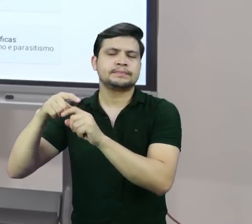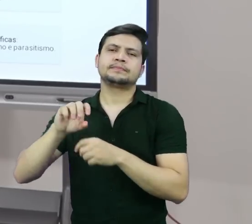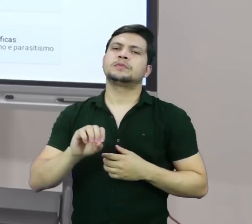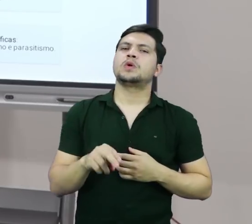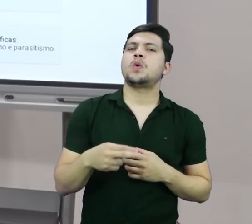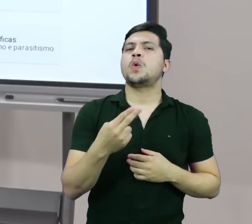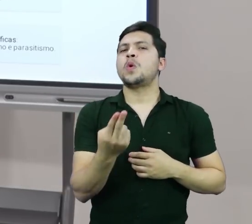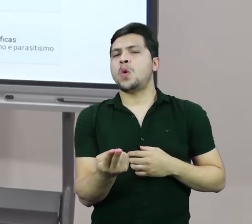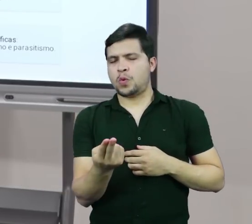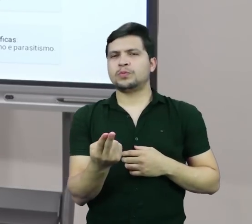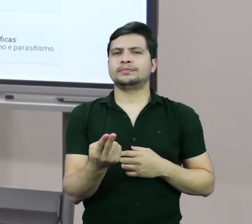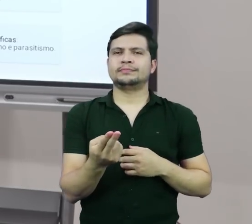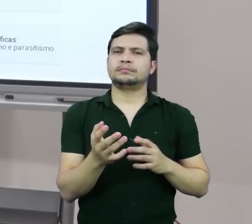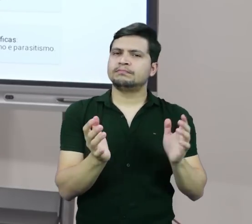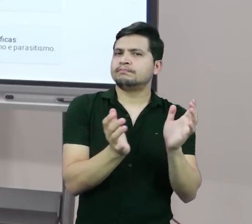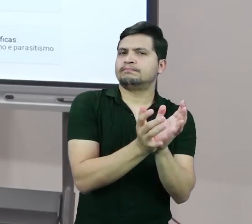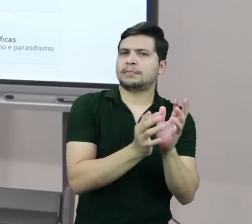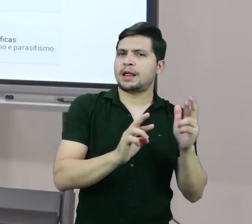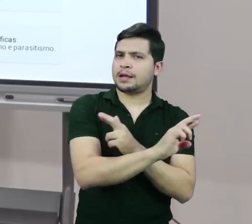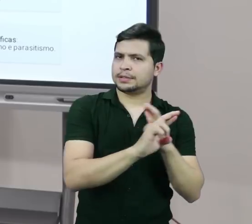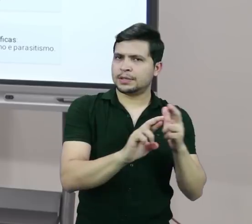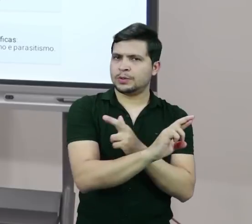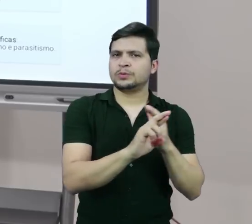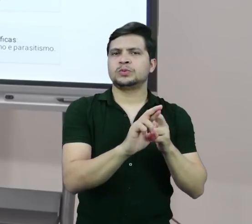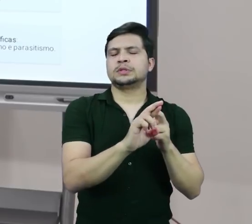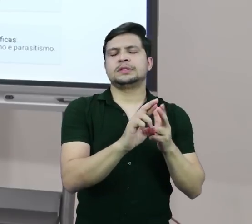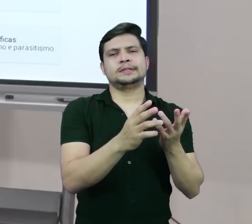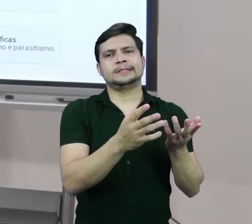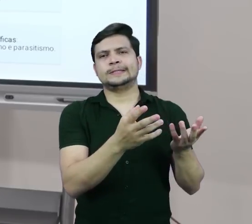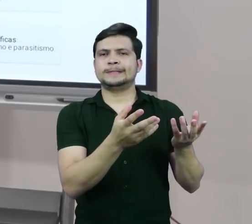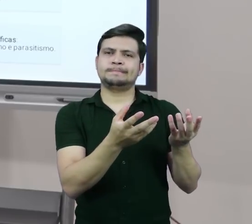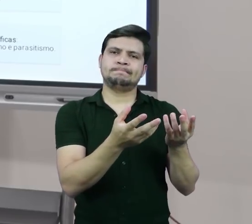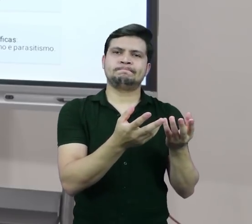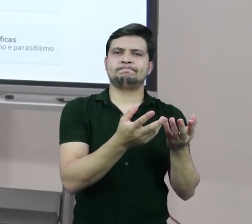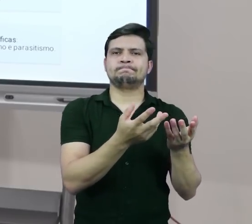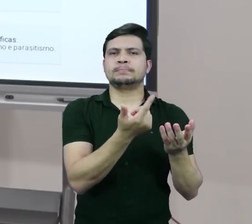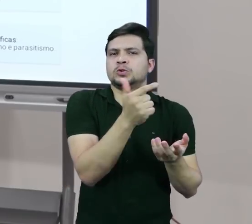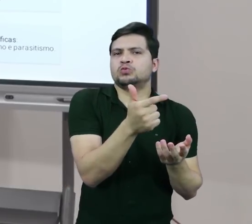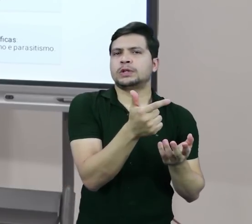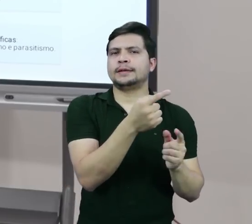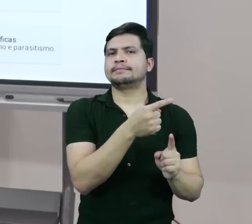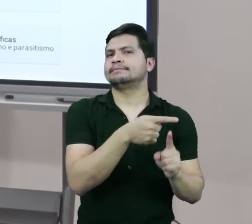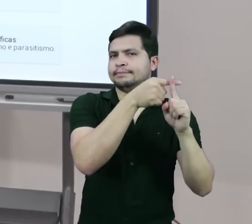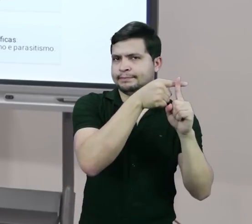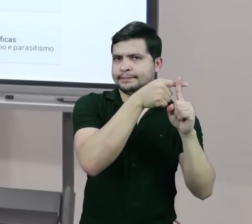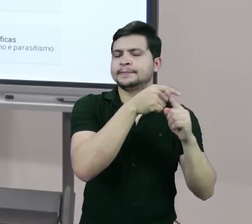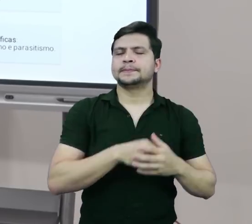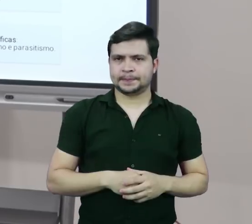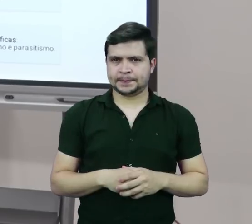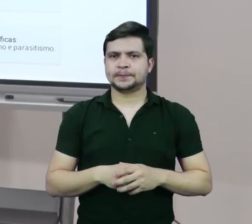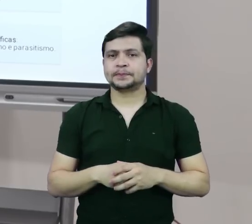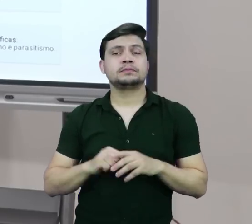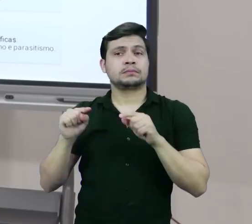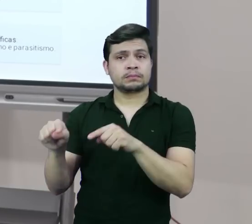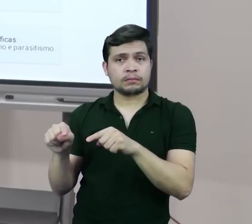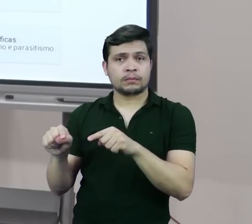desarmônicas, né? Desvantajosas. Qual que é a diferença aqui, por definição? As harmônicas são as relações ecológicas que não há prejuízo